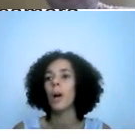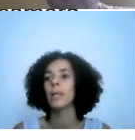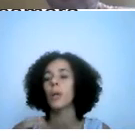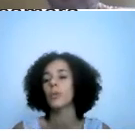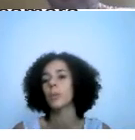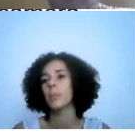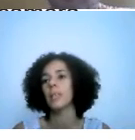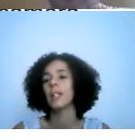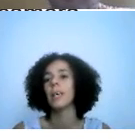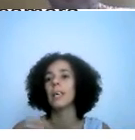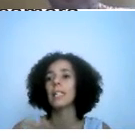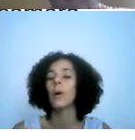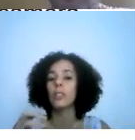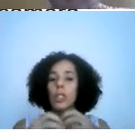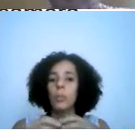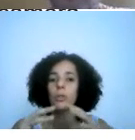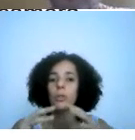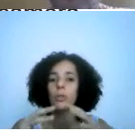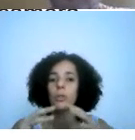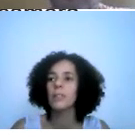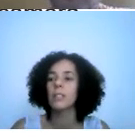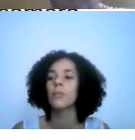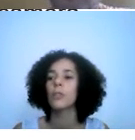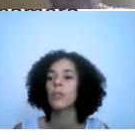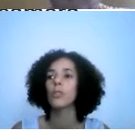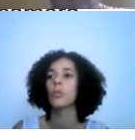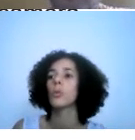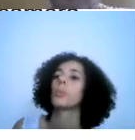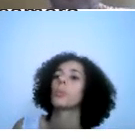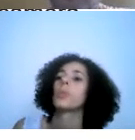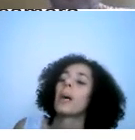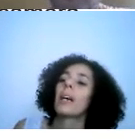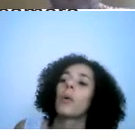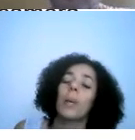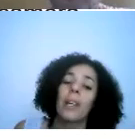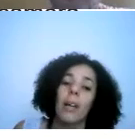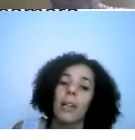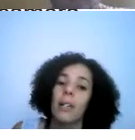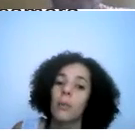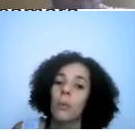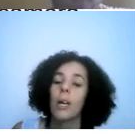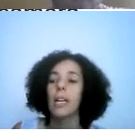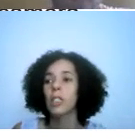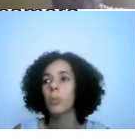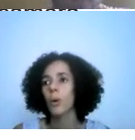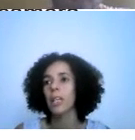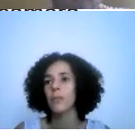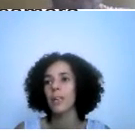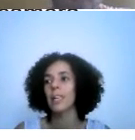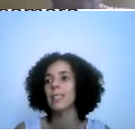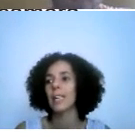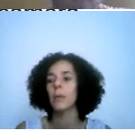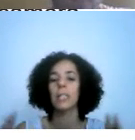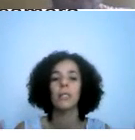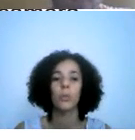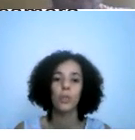Pernambuco, ali próxima também. Então, a distribuição, o aumento desses indivíduos desse grupo de macaco prego-galego, eles podem